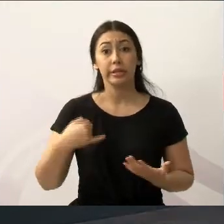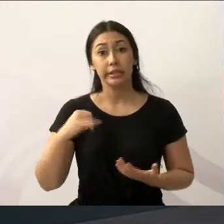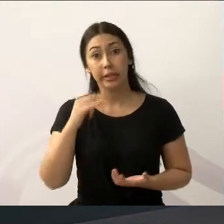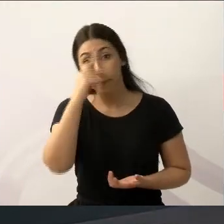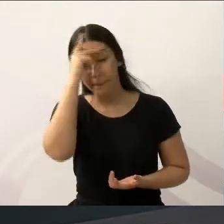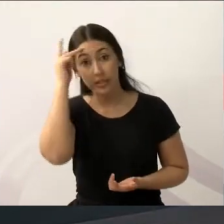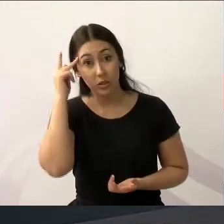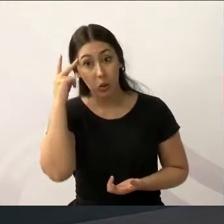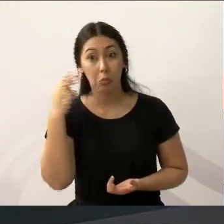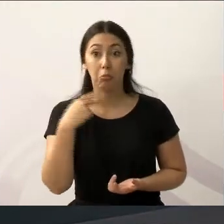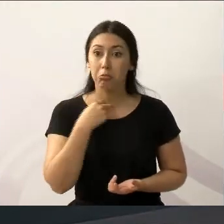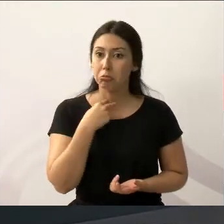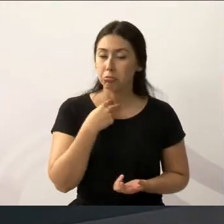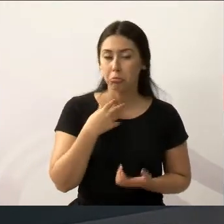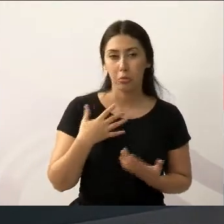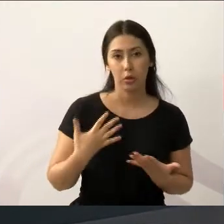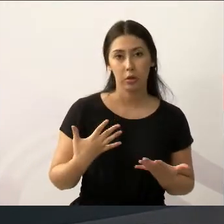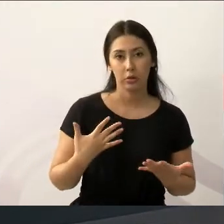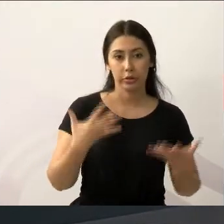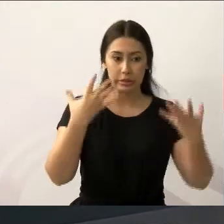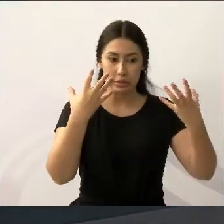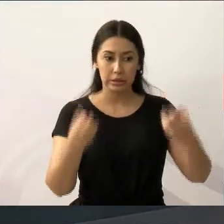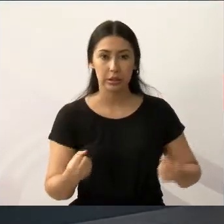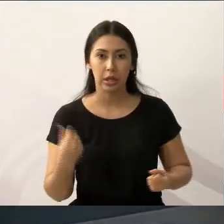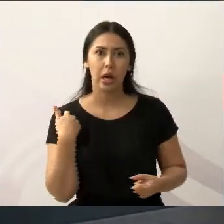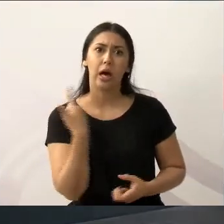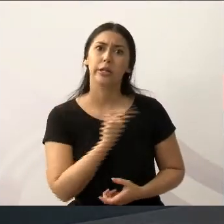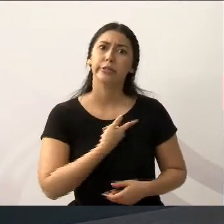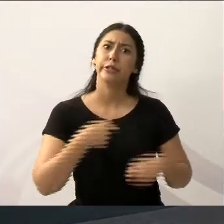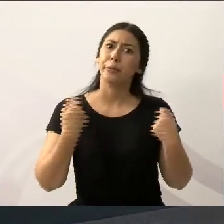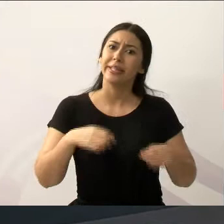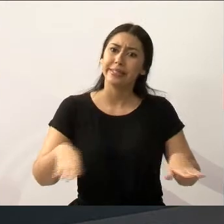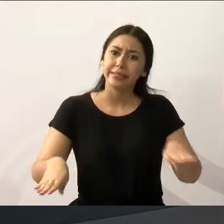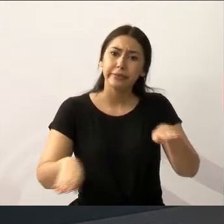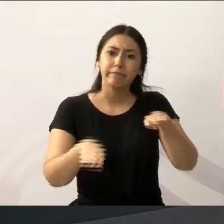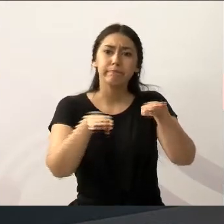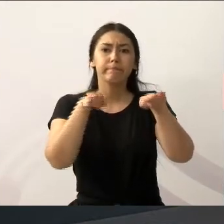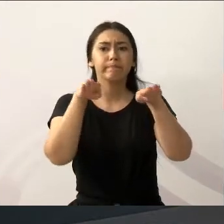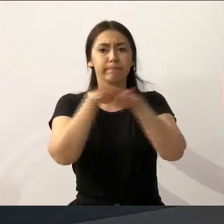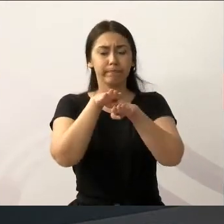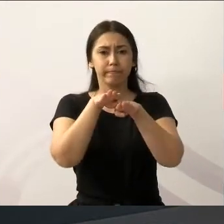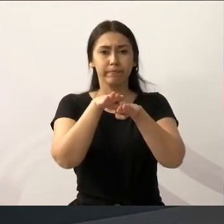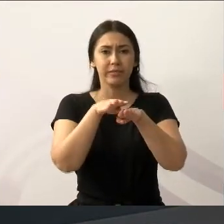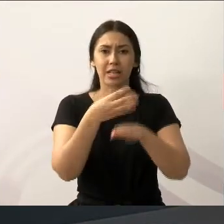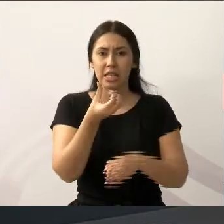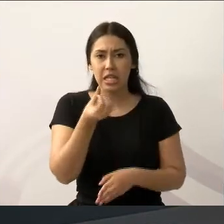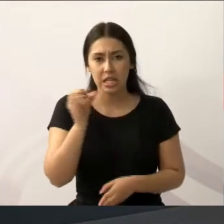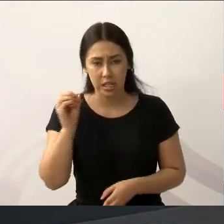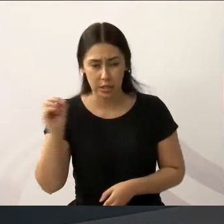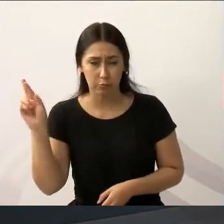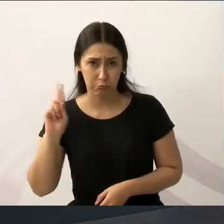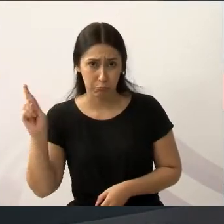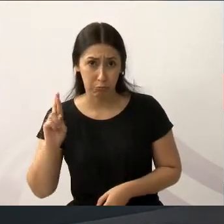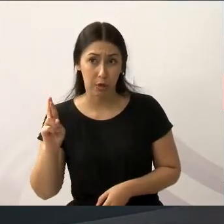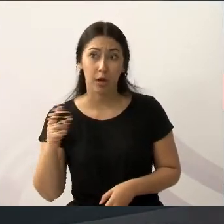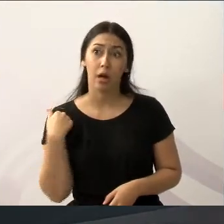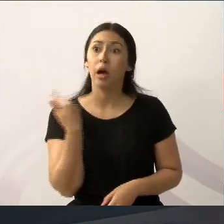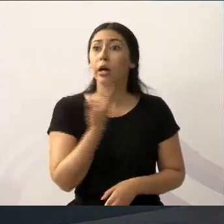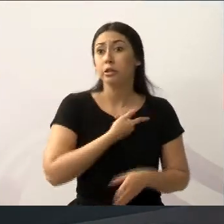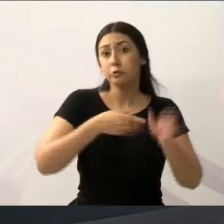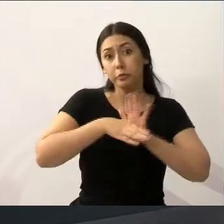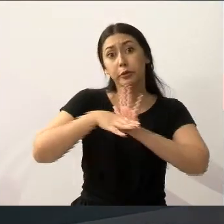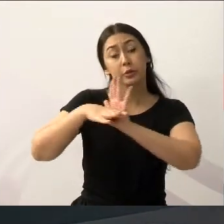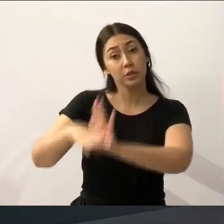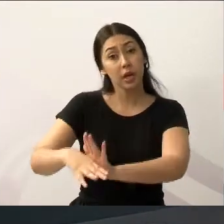todos que vão precisar desse benefício, para que a gente equipare pelo menos a R$600. Né, porque estaríamos aí colocando